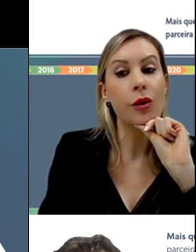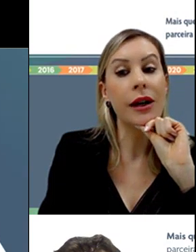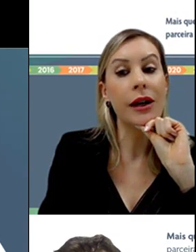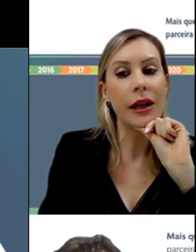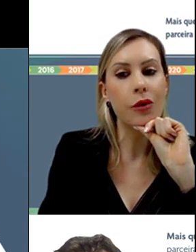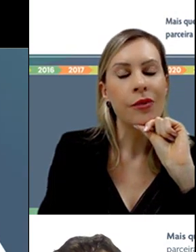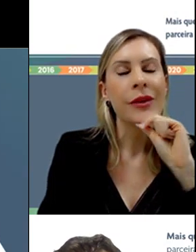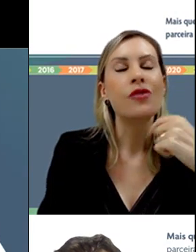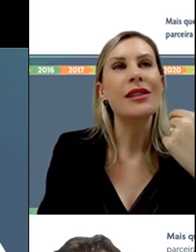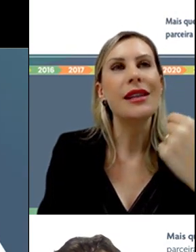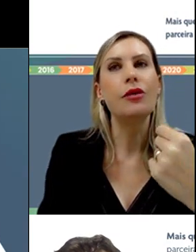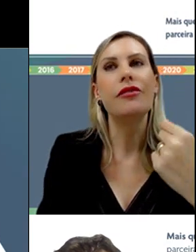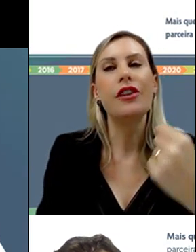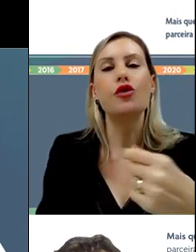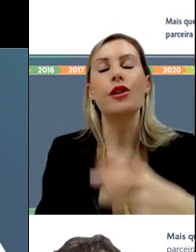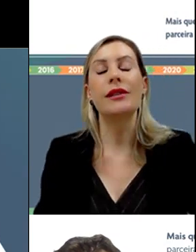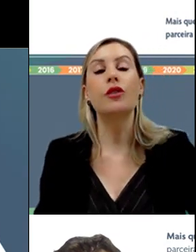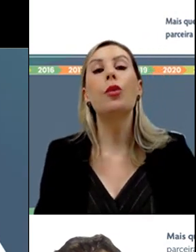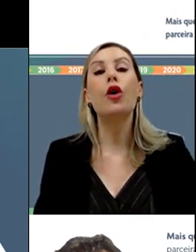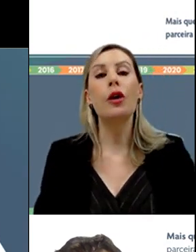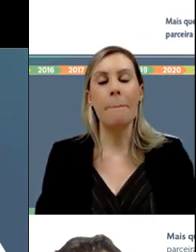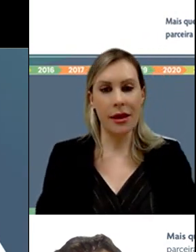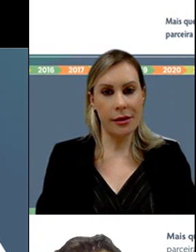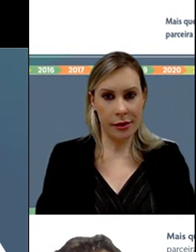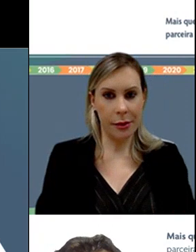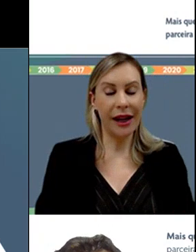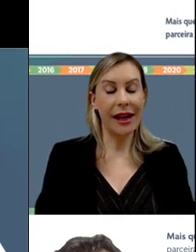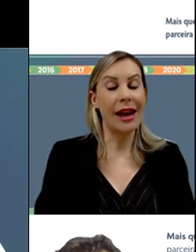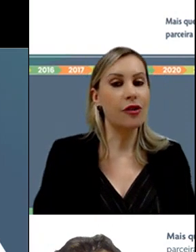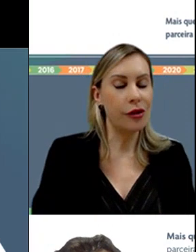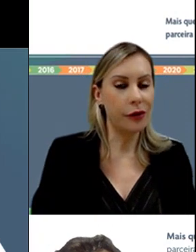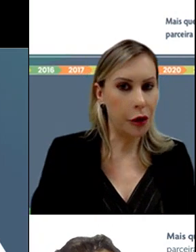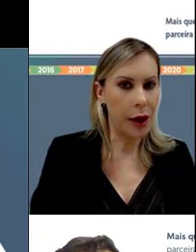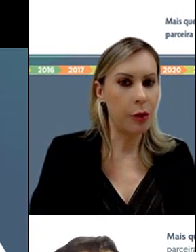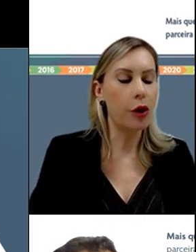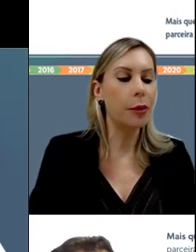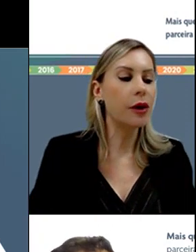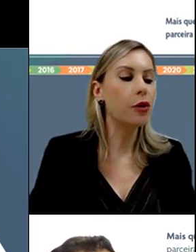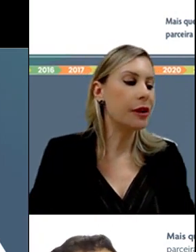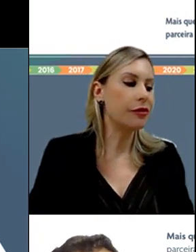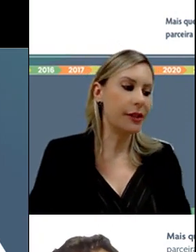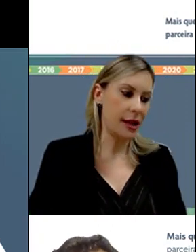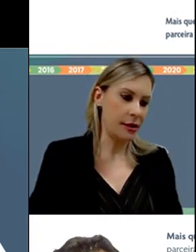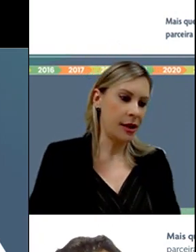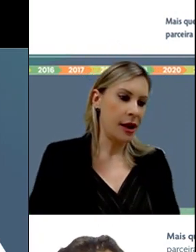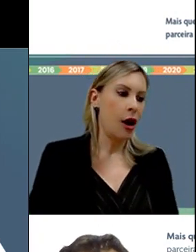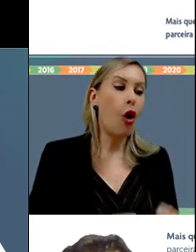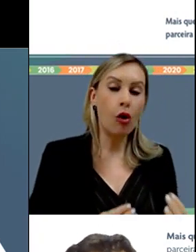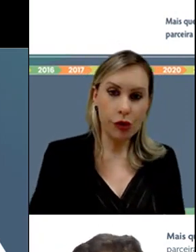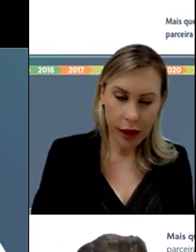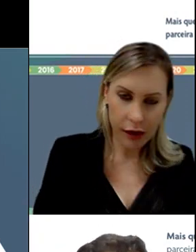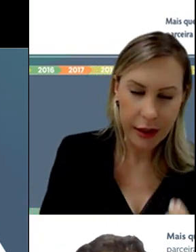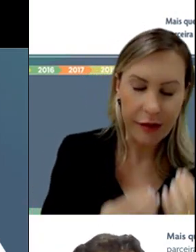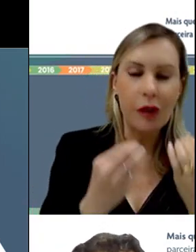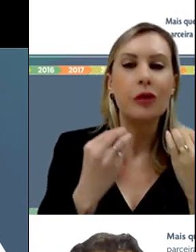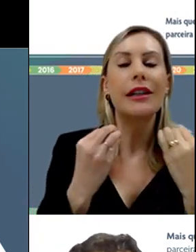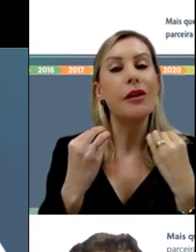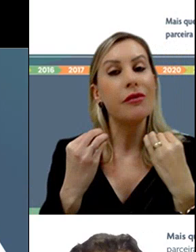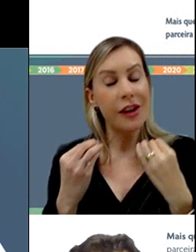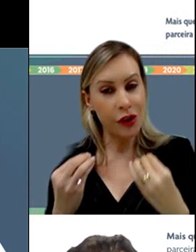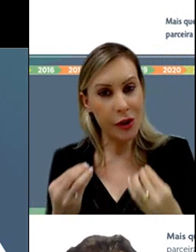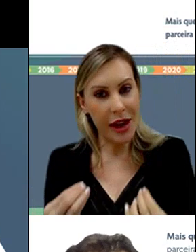ou seja, um ganho de 120% por mês para quem é ativo normal. Agora eu pergunto para vocês, onde que você